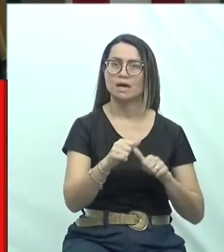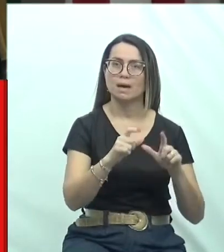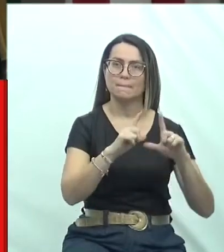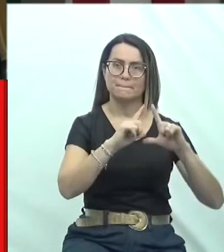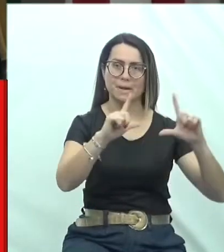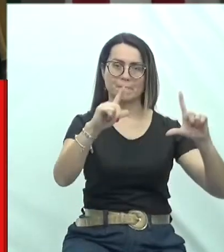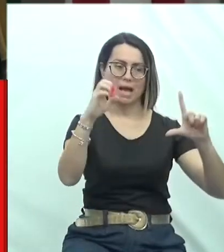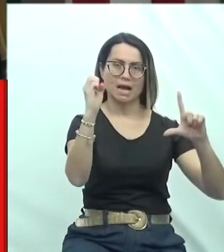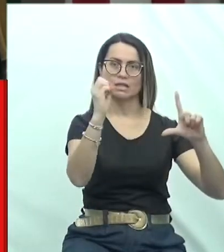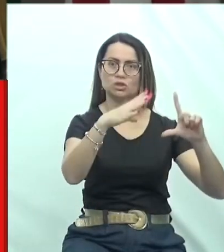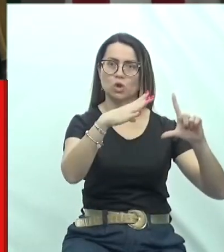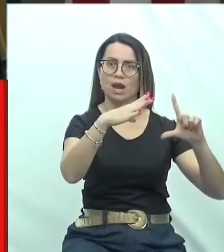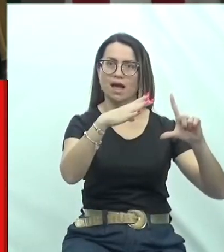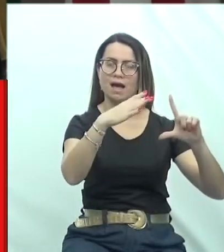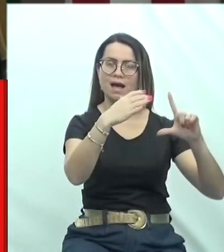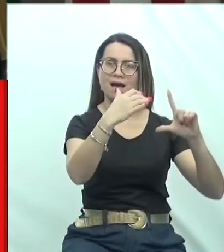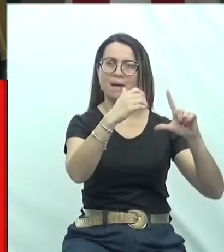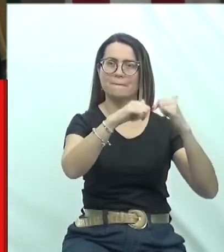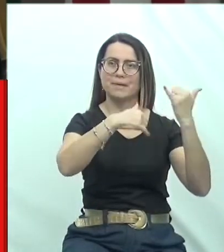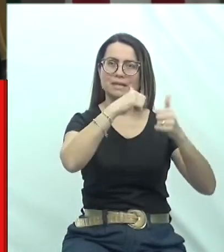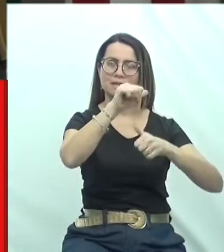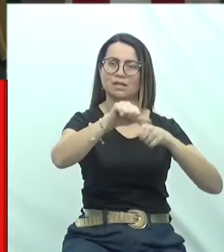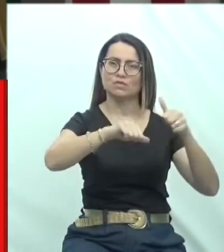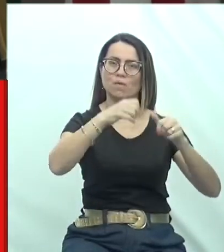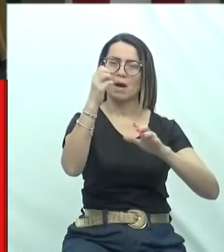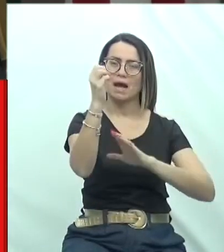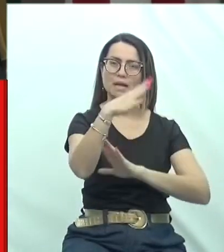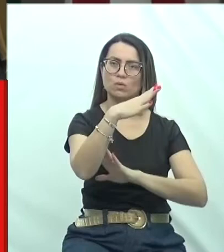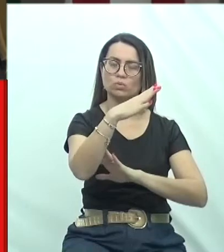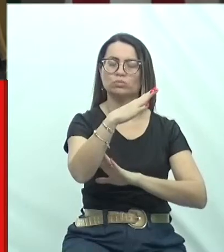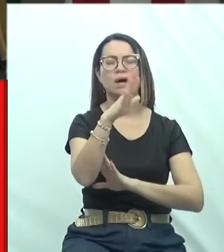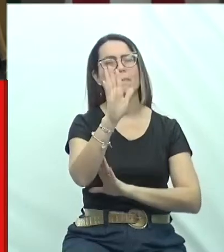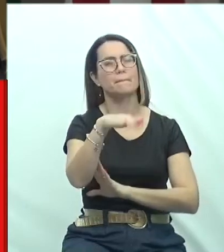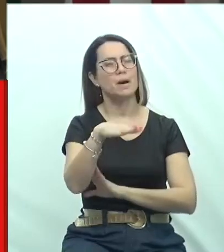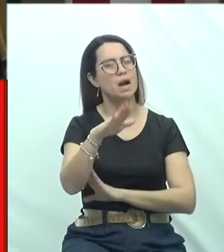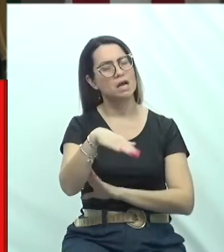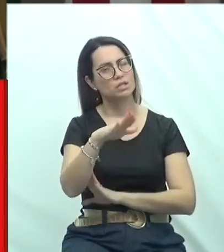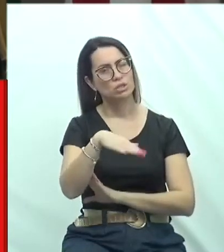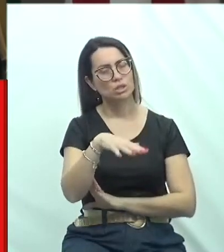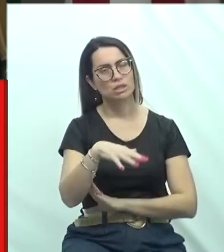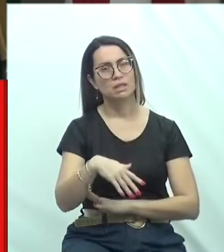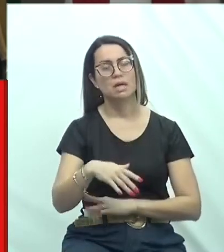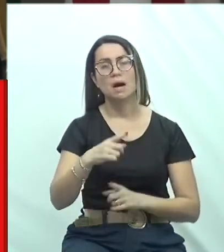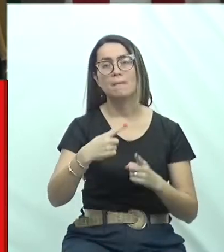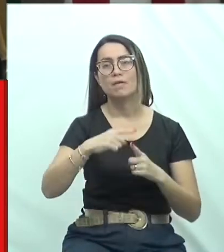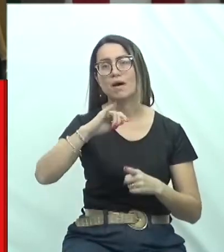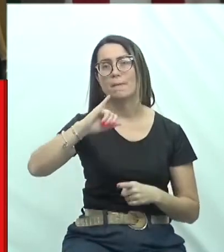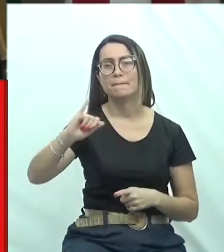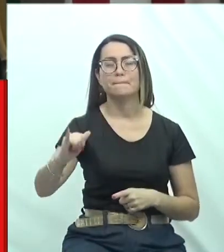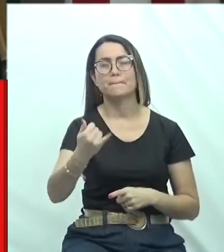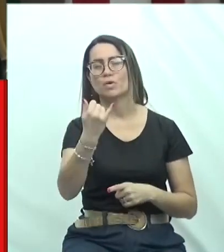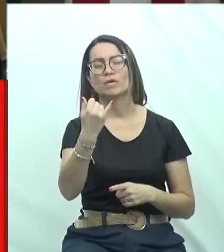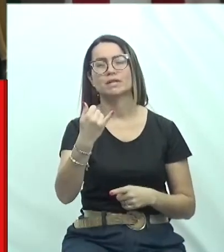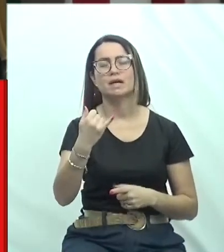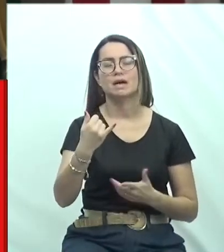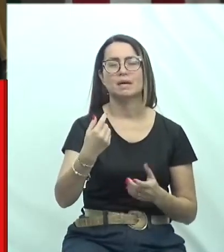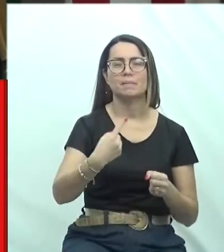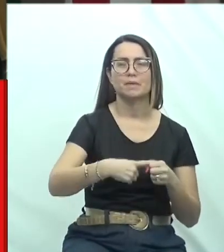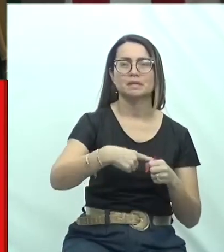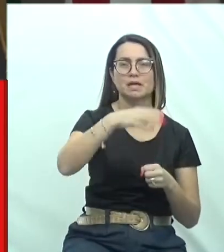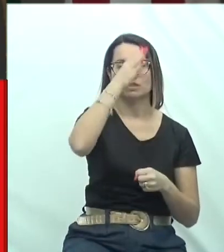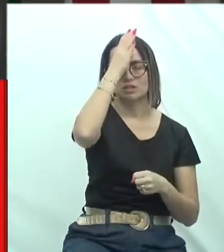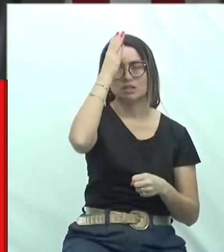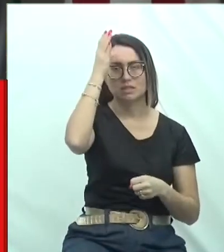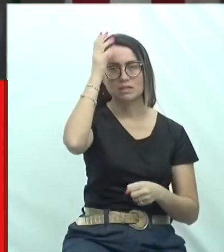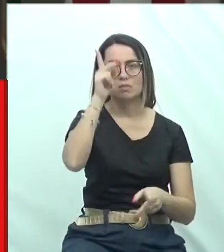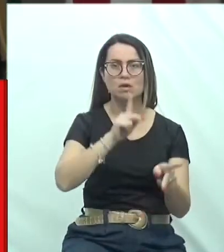carinho, com certeza, vereador Antônio, porque isso vai trazer proveito para o município, vai trazer benefício para o